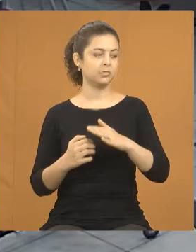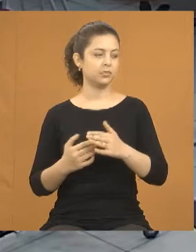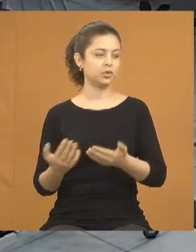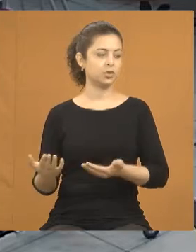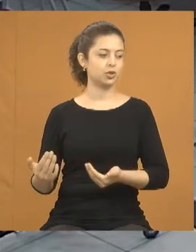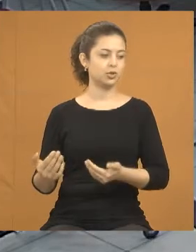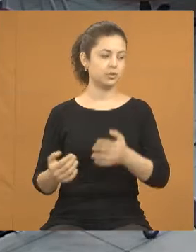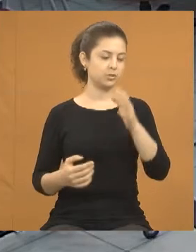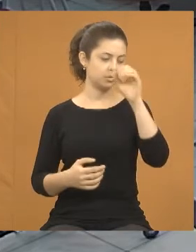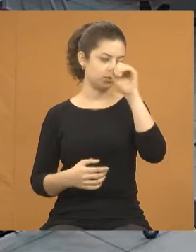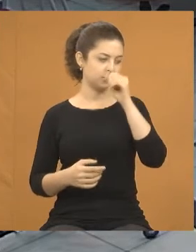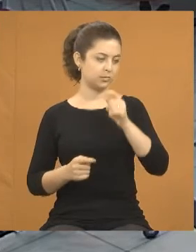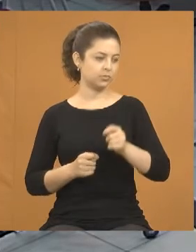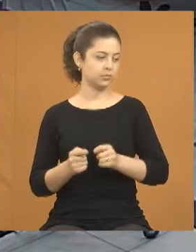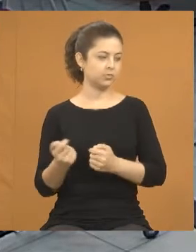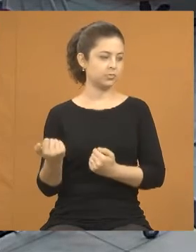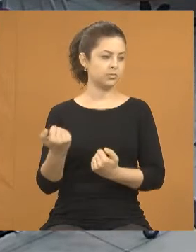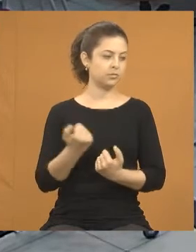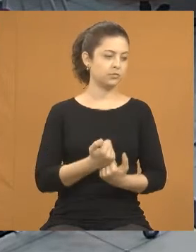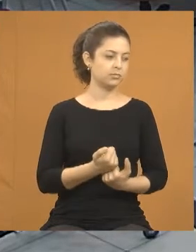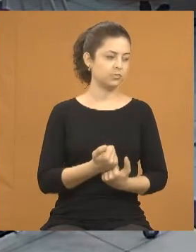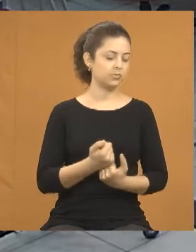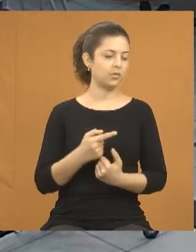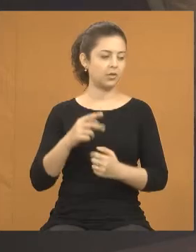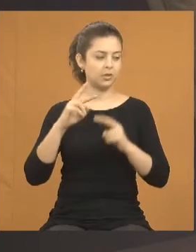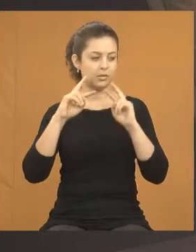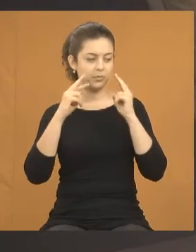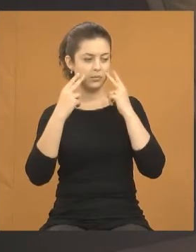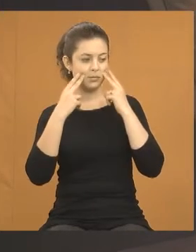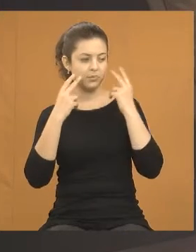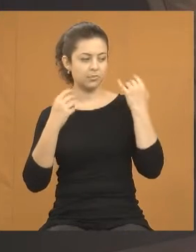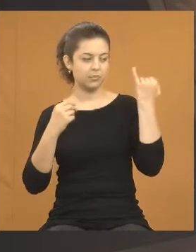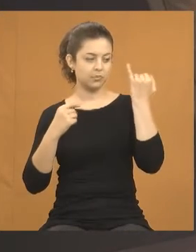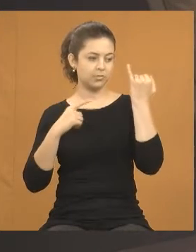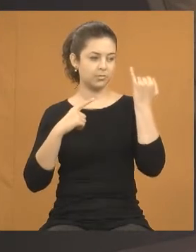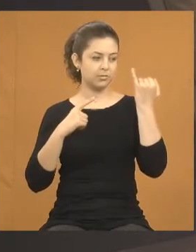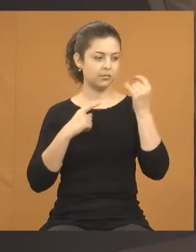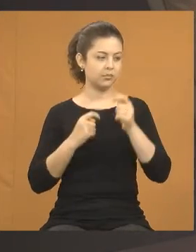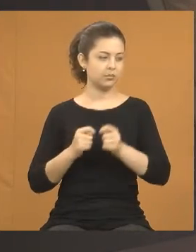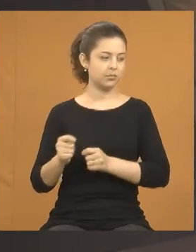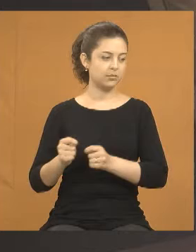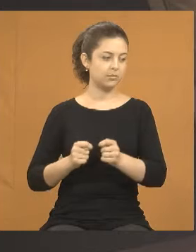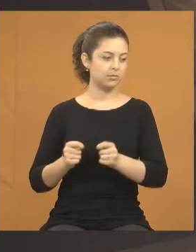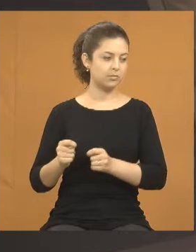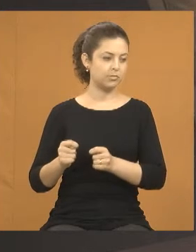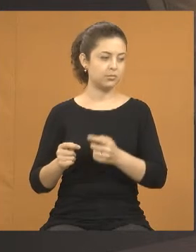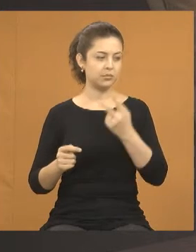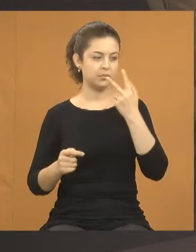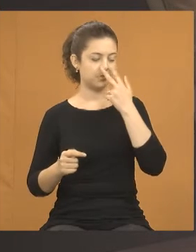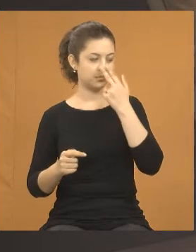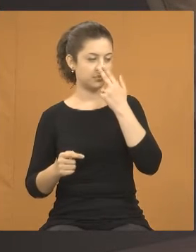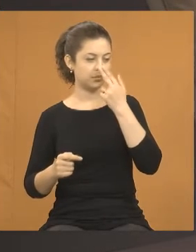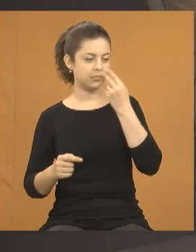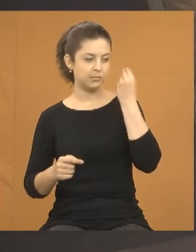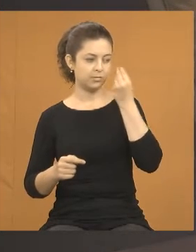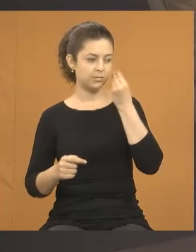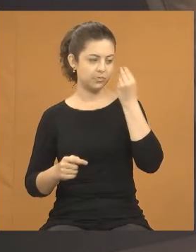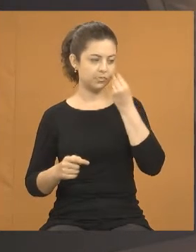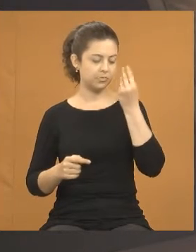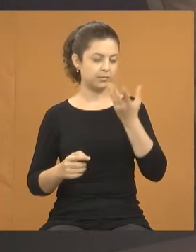para fazer a função do cobrador, ela está reconhecendo a importância de ter o cobrador. E nos parece que é uma